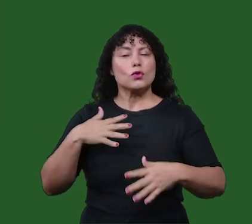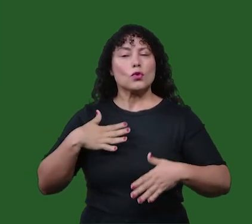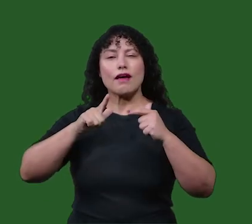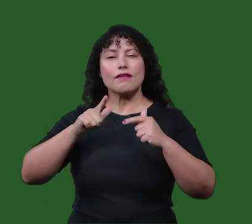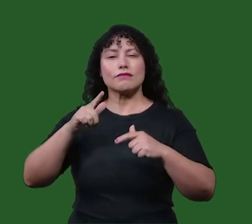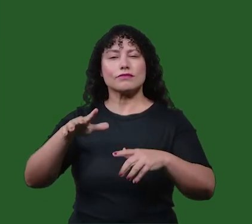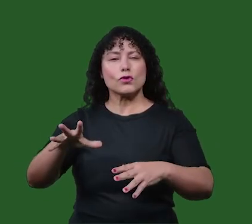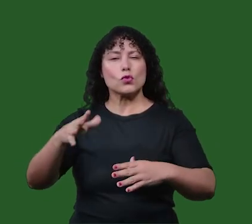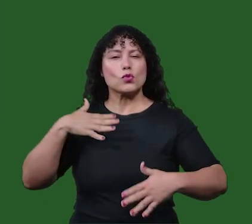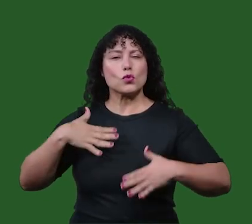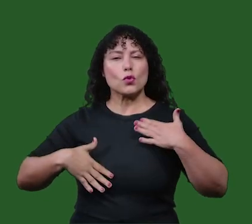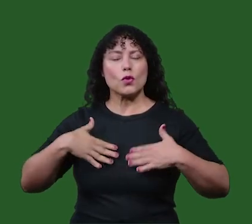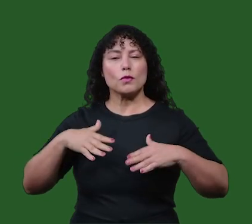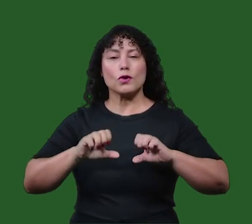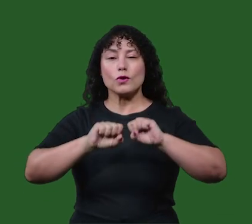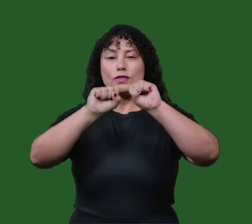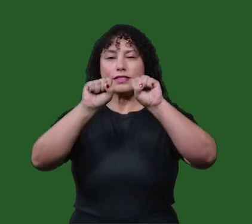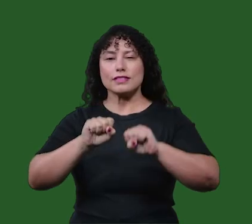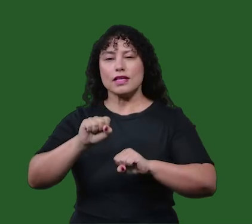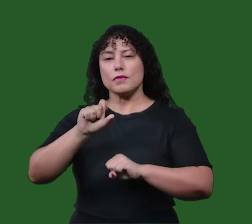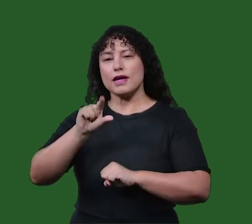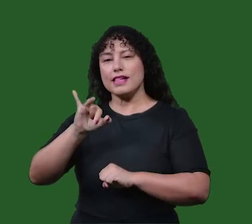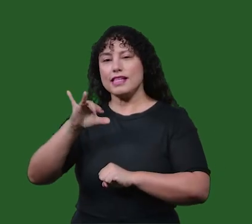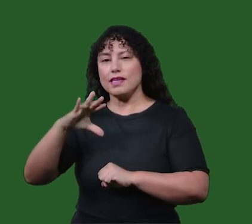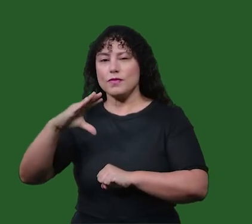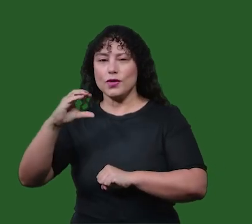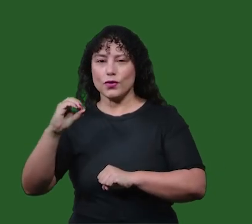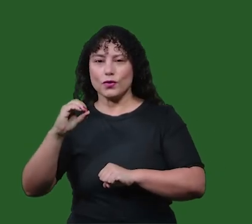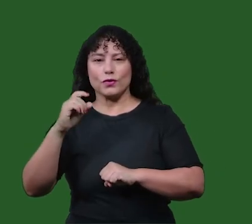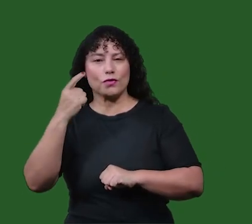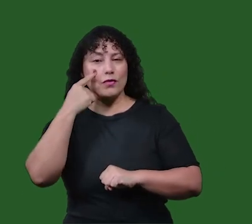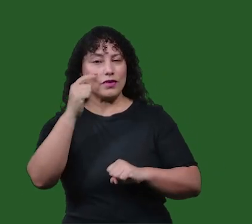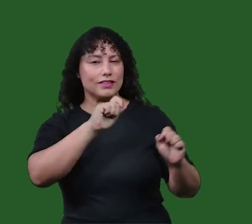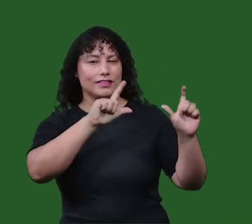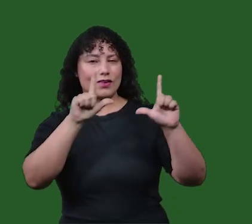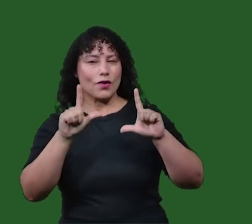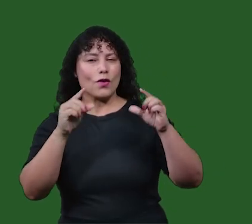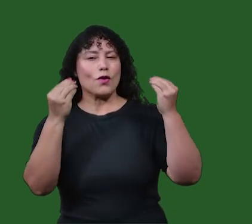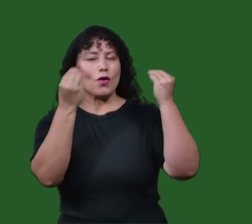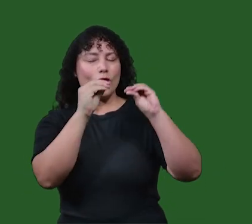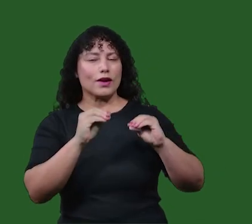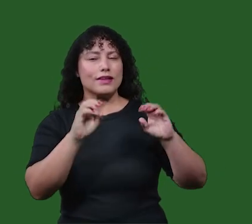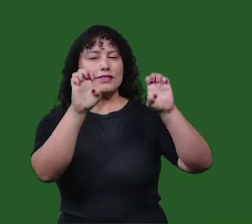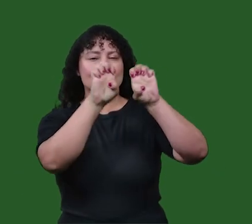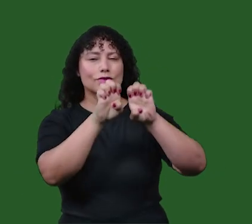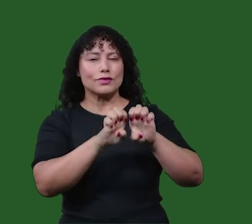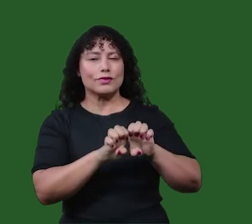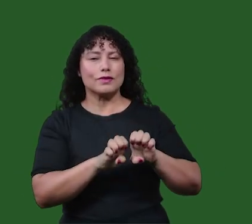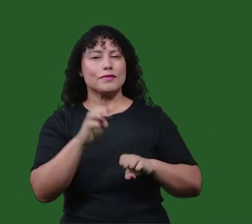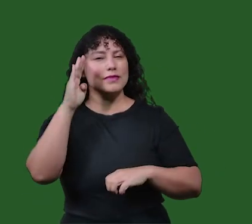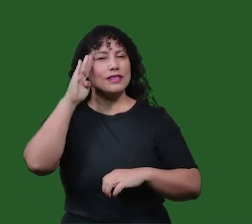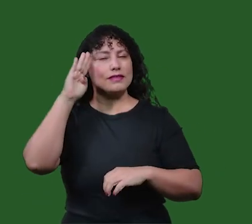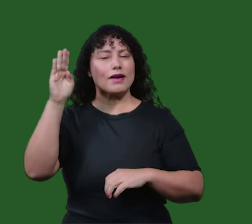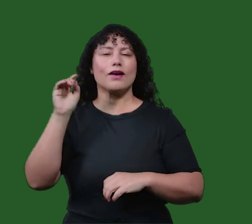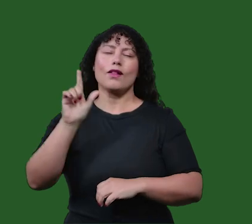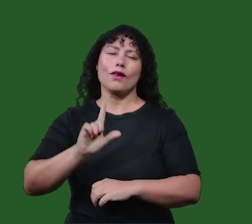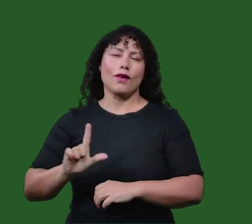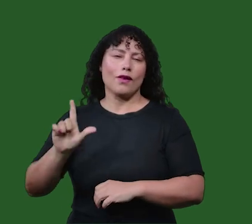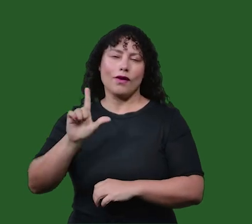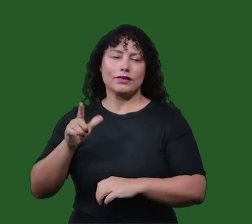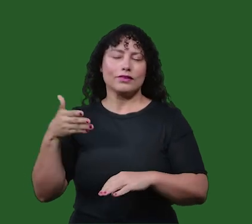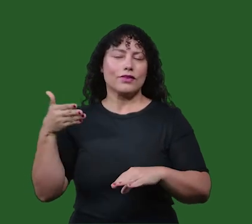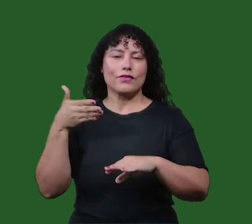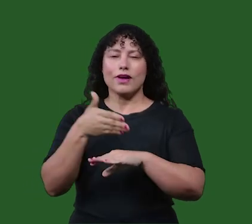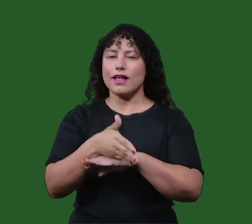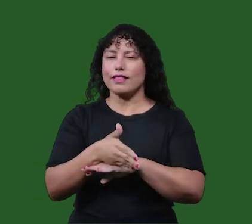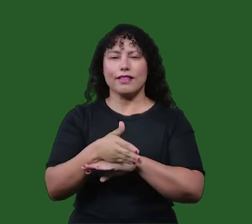do corpo. O sistema límbico, vamos para o slide? Eu coloquei as suas estruturas principais. É lógico